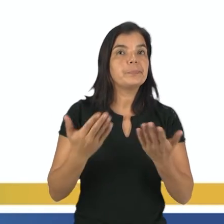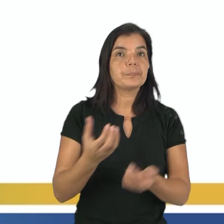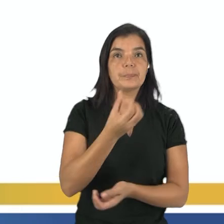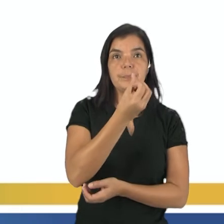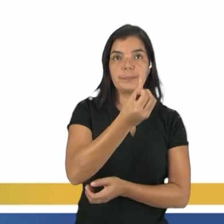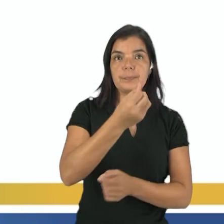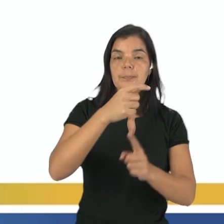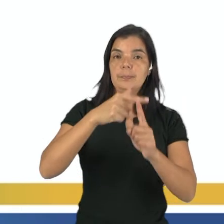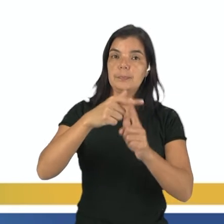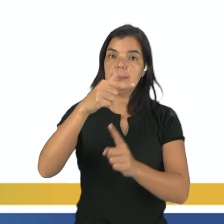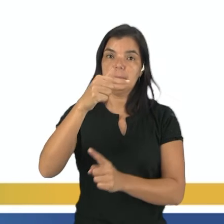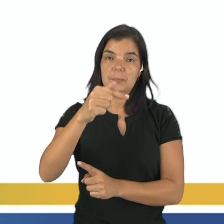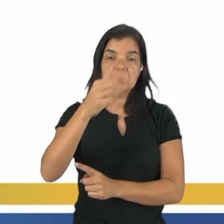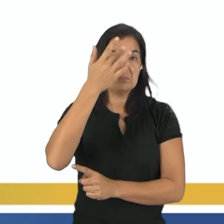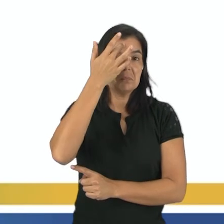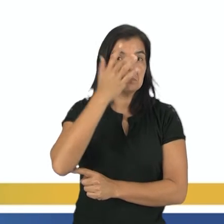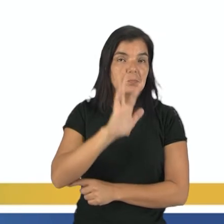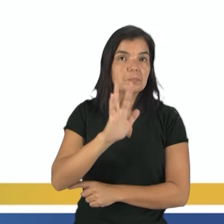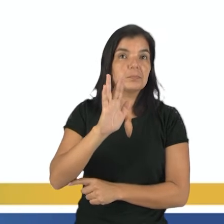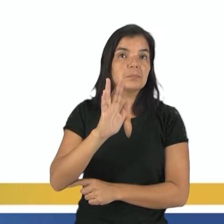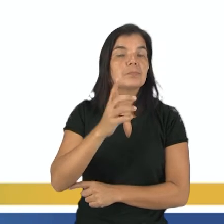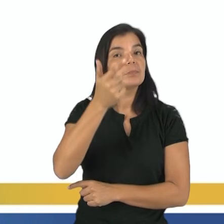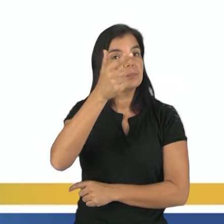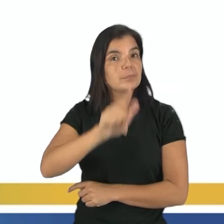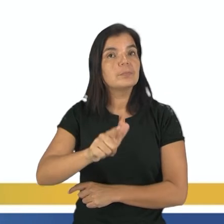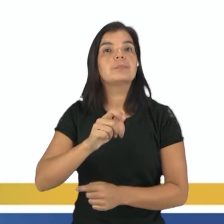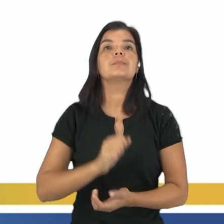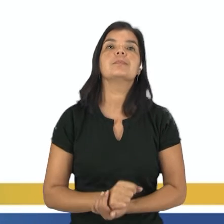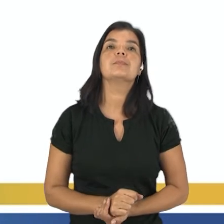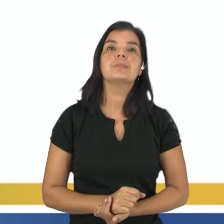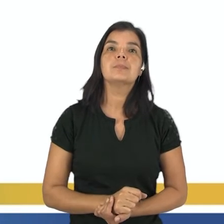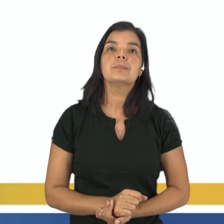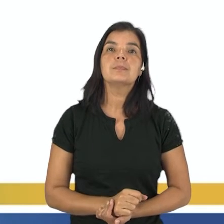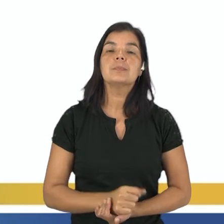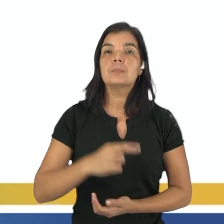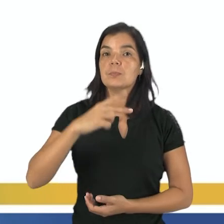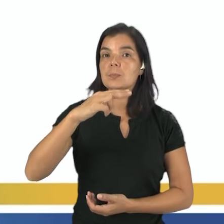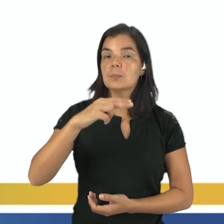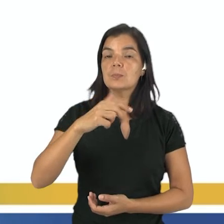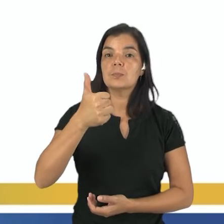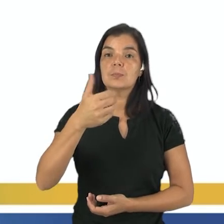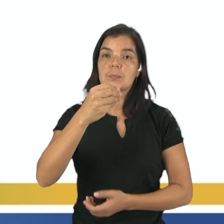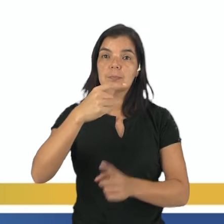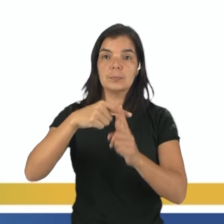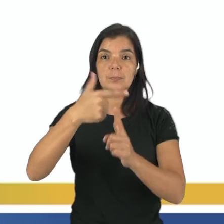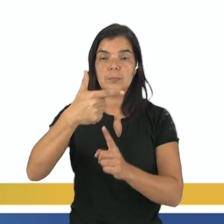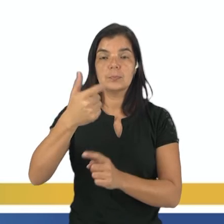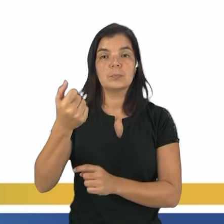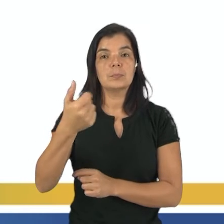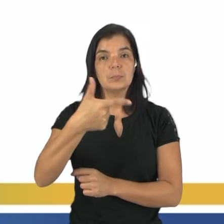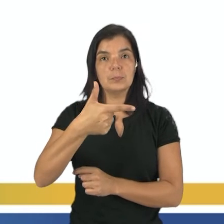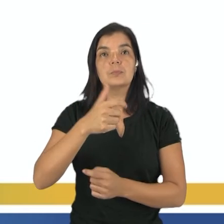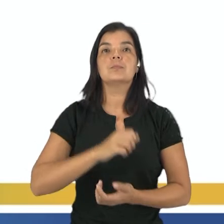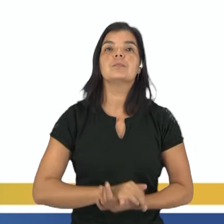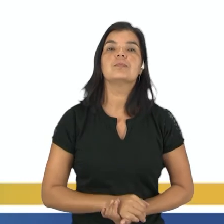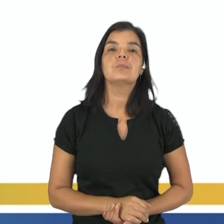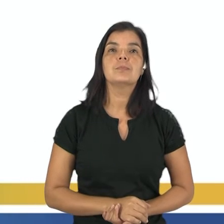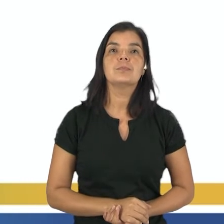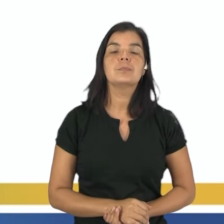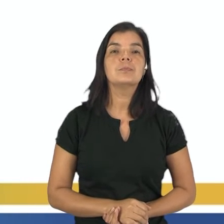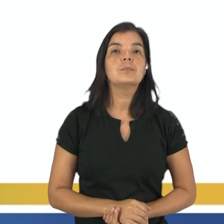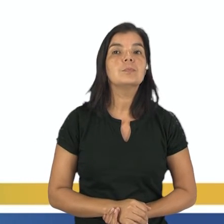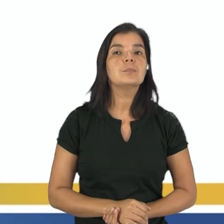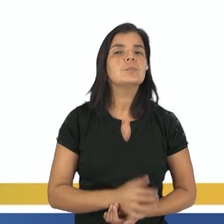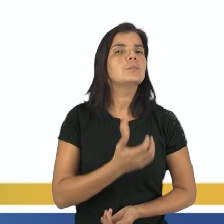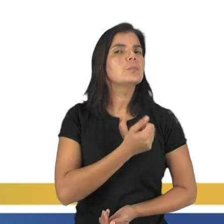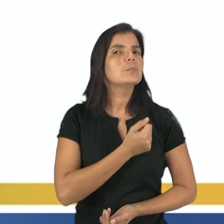6 mais F, não sei o que é F, então vou repetir, né? É igual 10 mais 2 dá 12. Então, ó, pessoal,